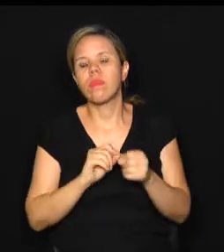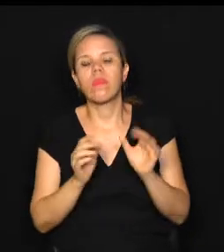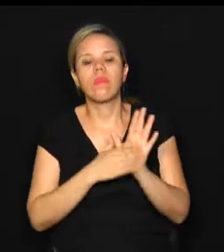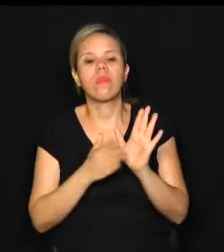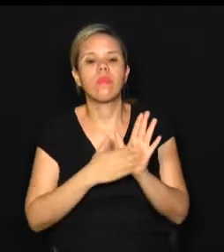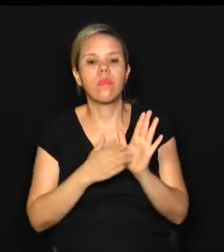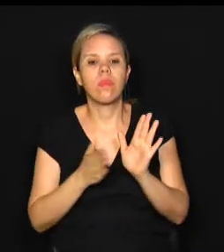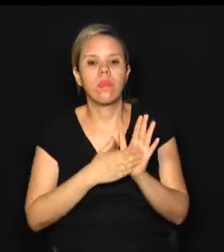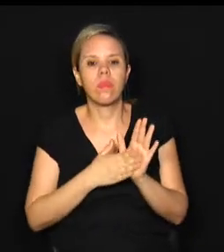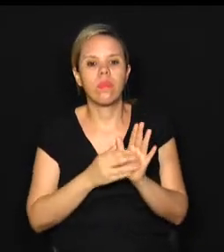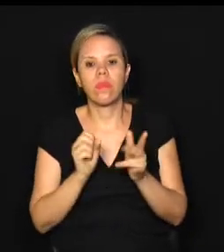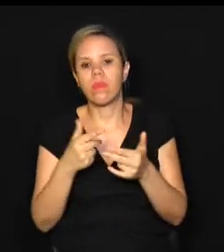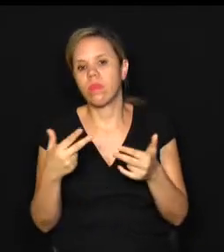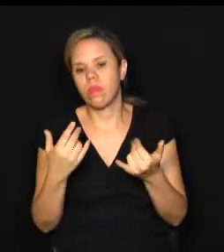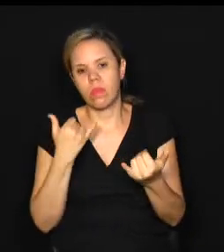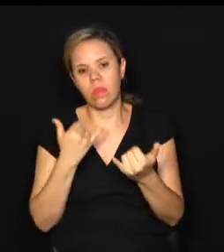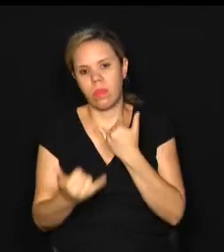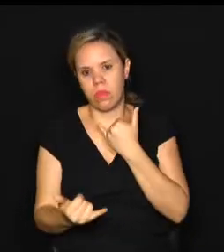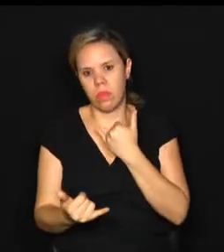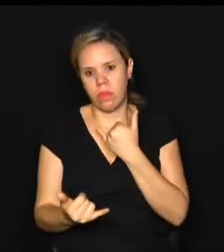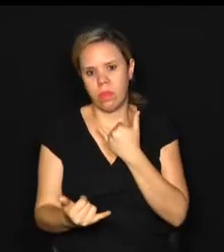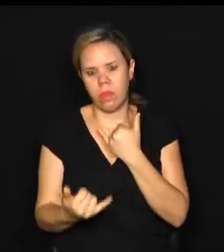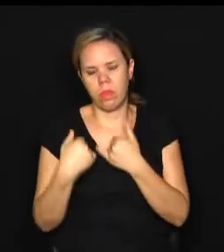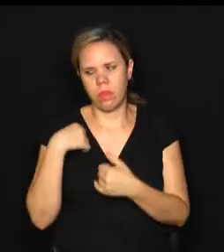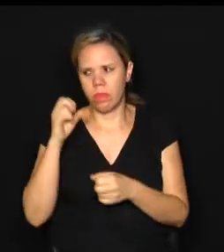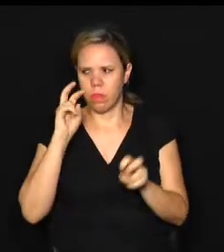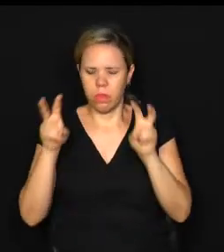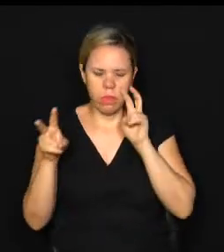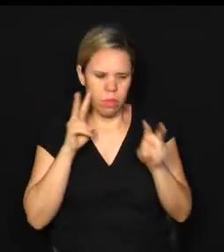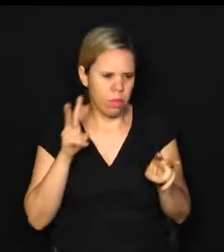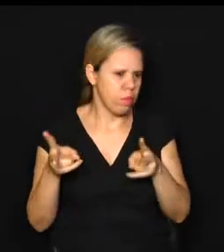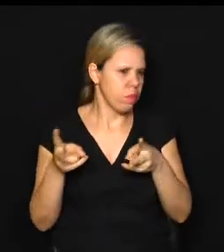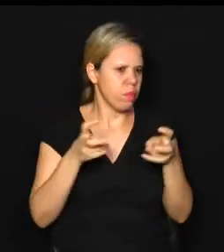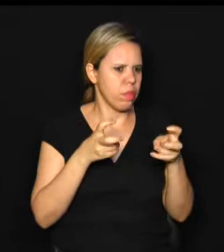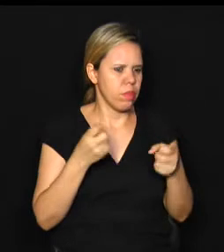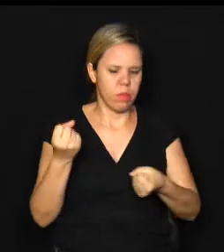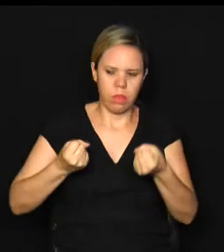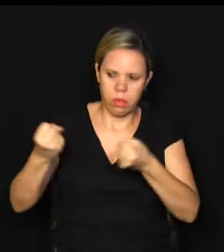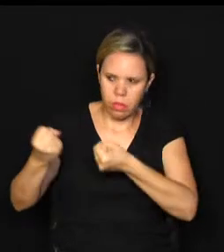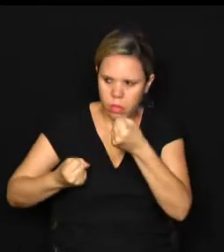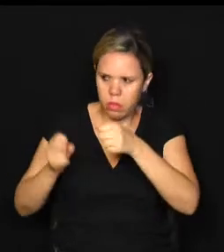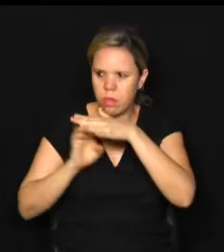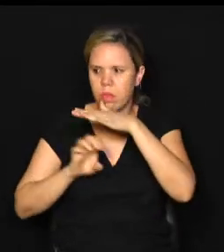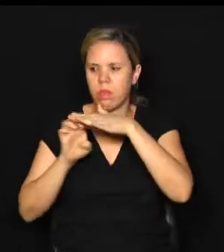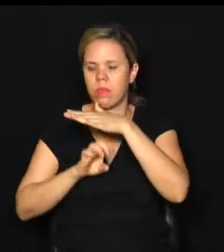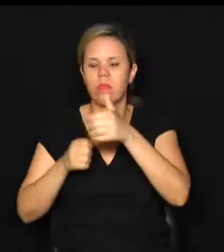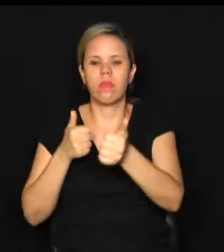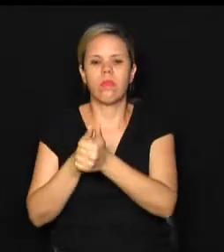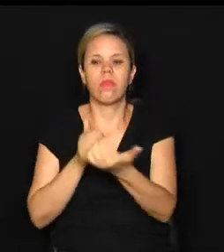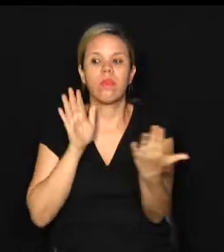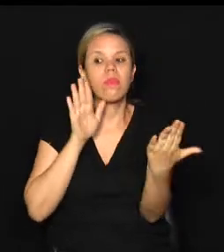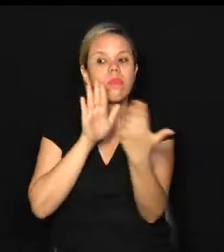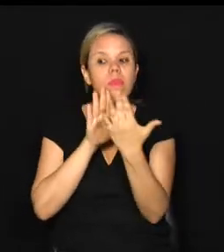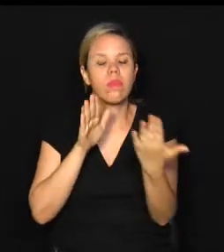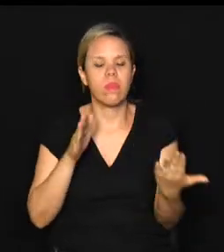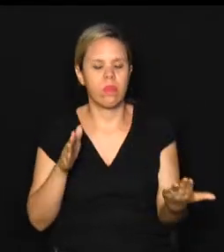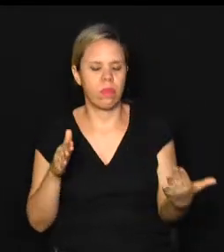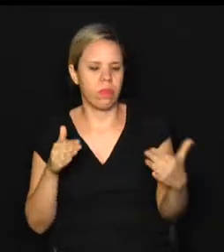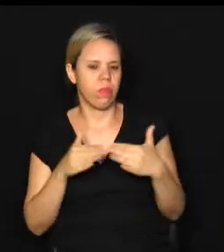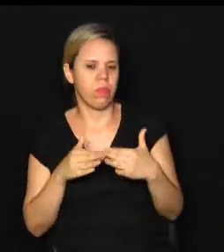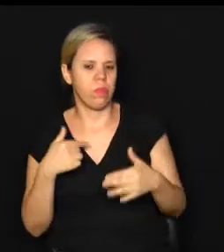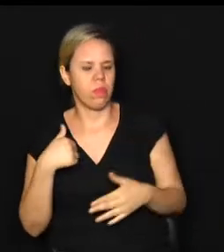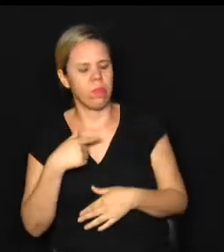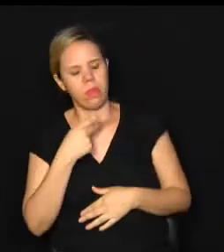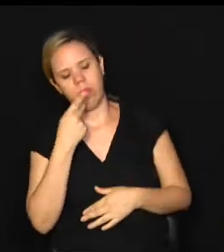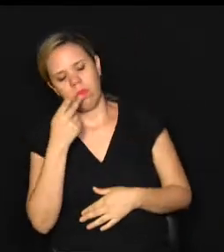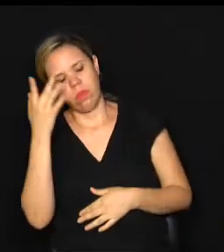proposta ou alguma coisa parecida. O que nós temos visto é carros de empresas que passam aqui na nossa frente. Eu até